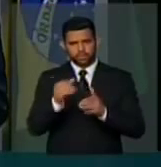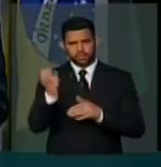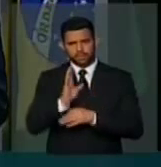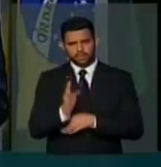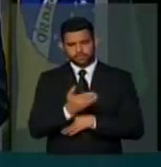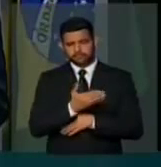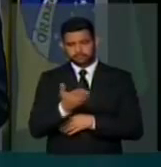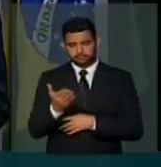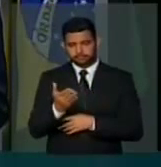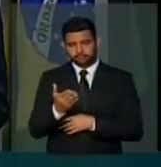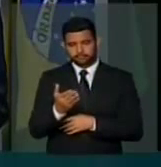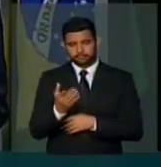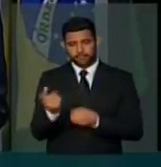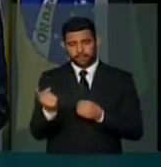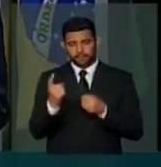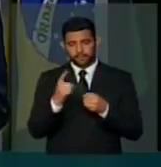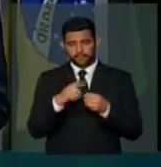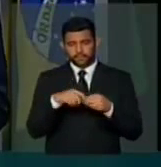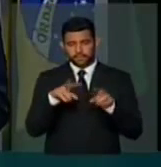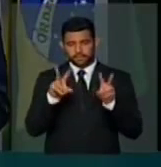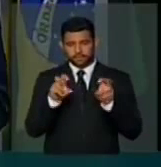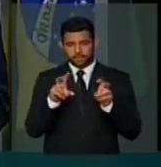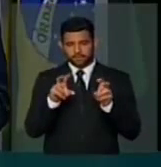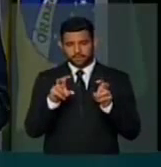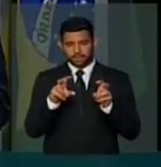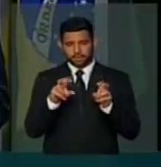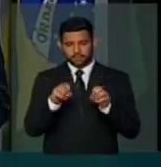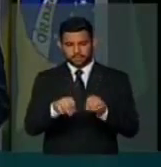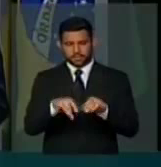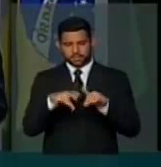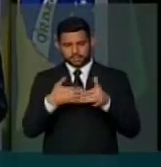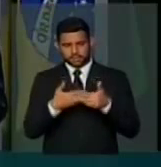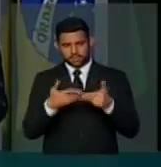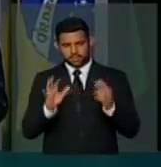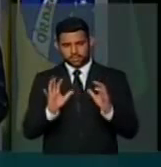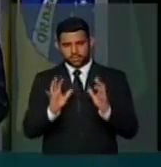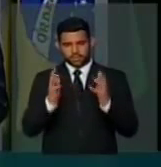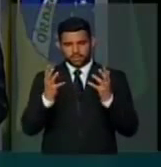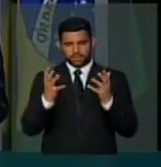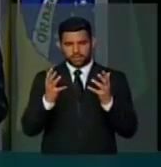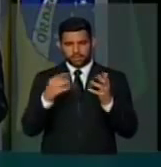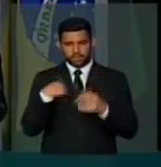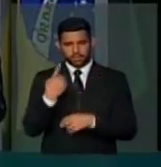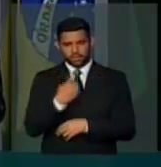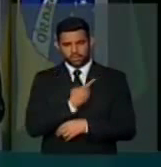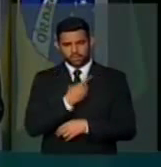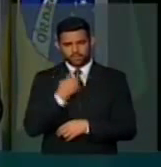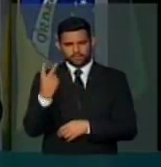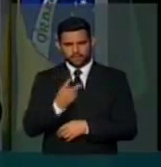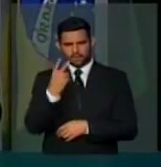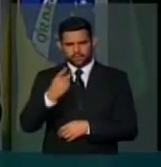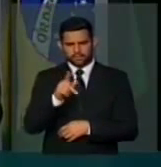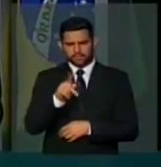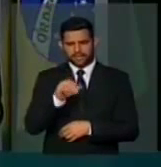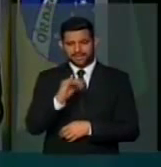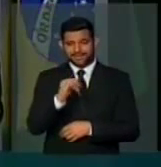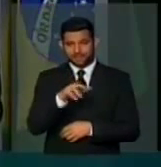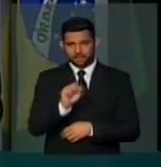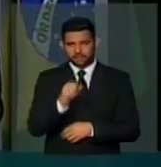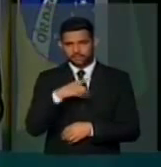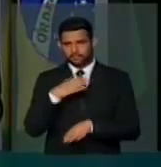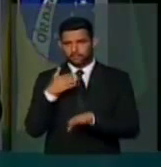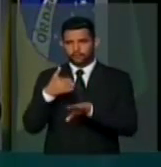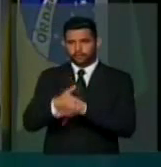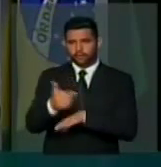Brasil. Voltando ao tema da presente sessão solene, nossos valorosos pracinhas demonstraram na